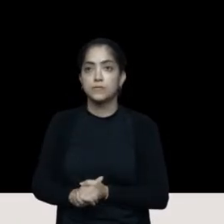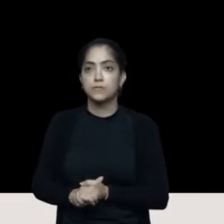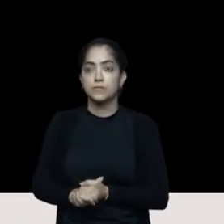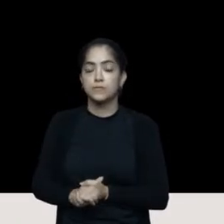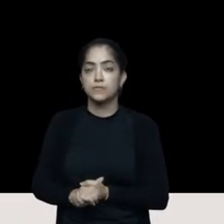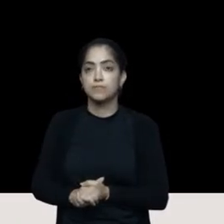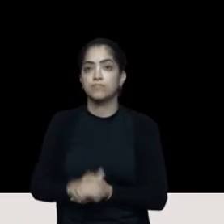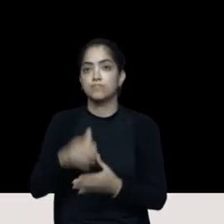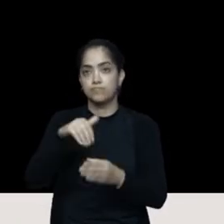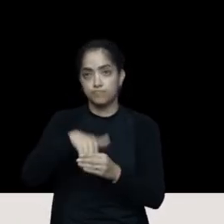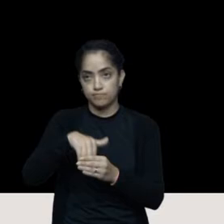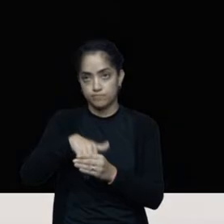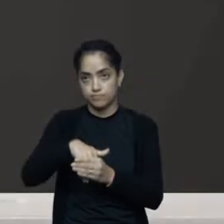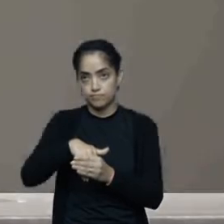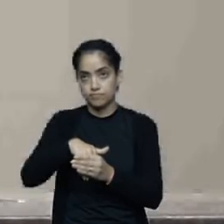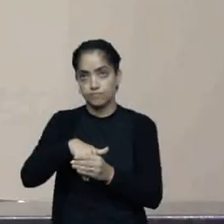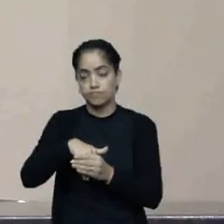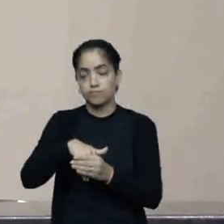Em votação.